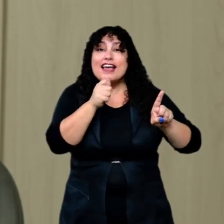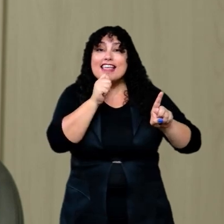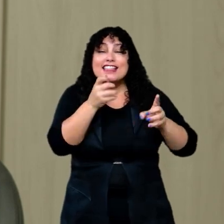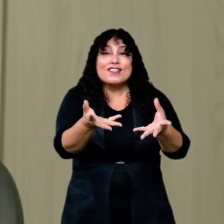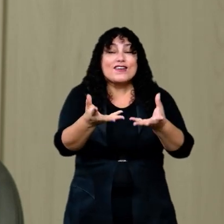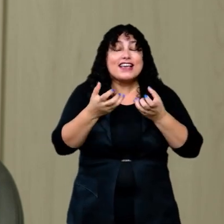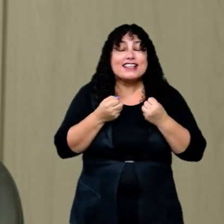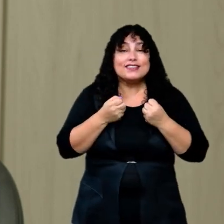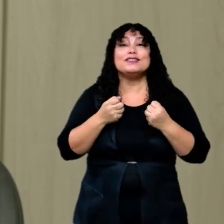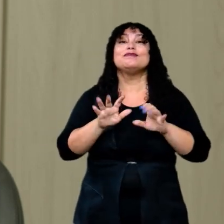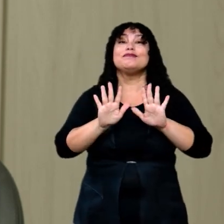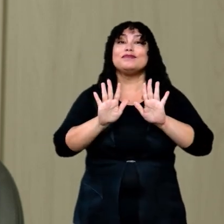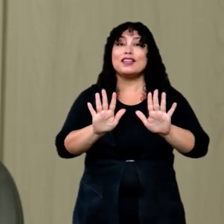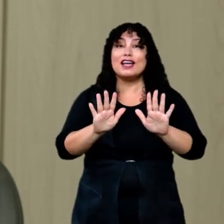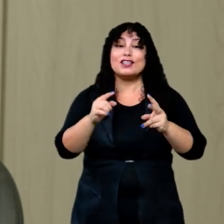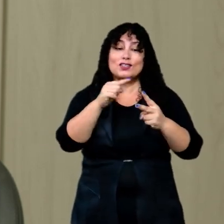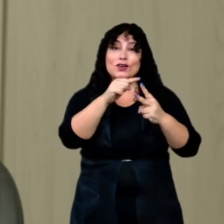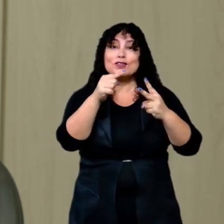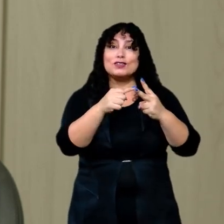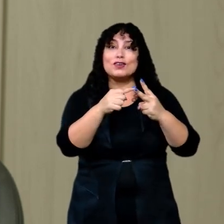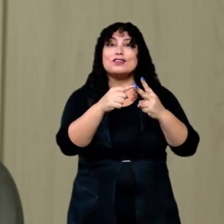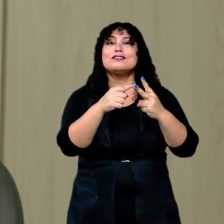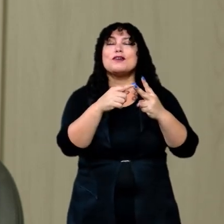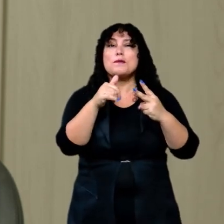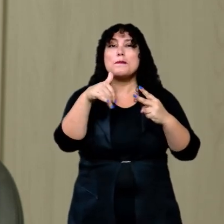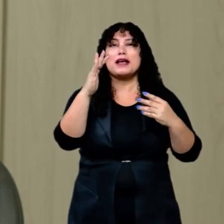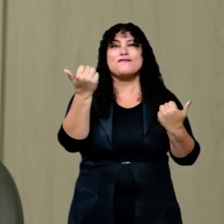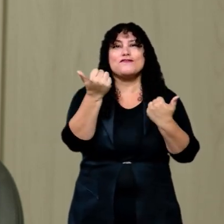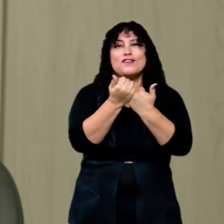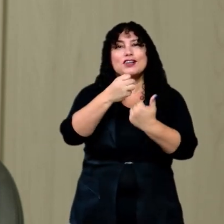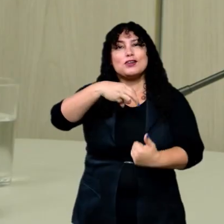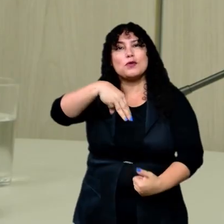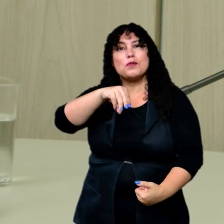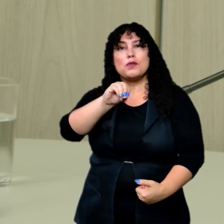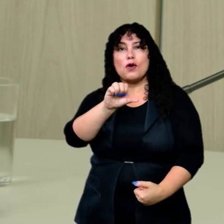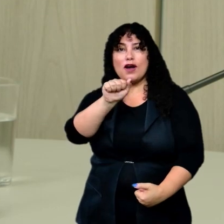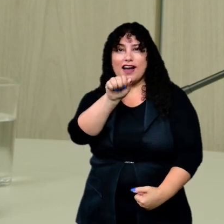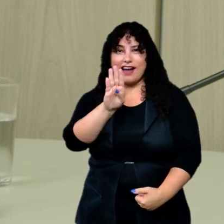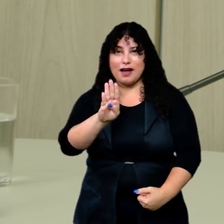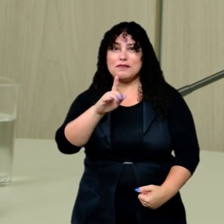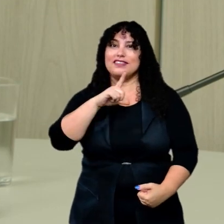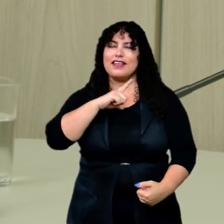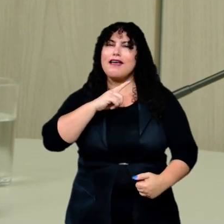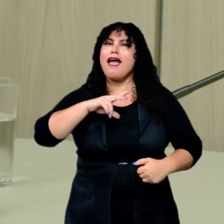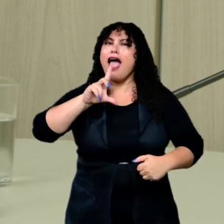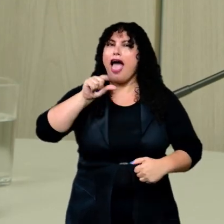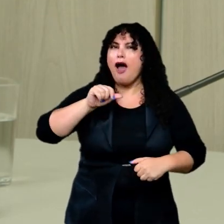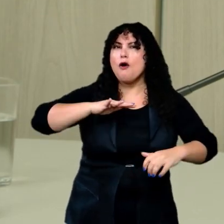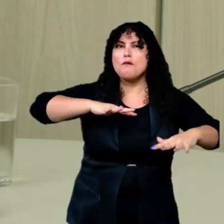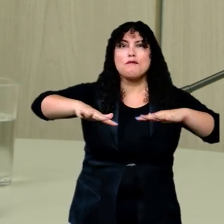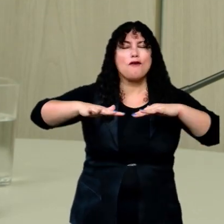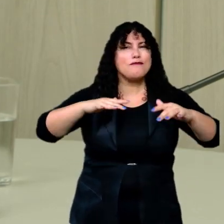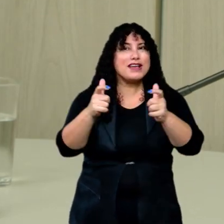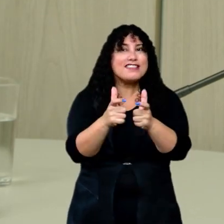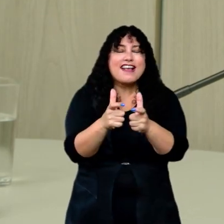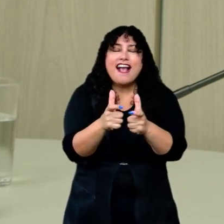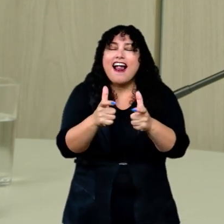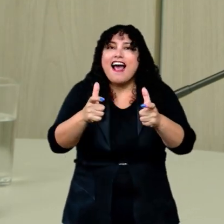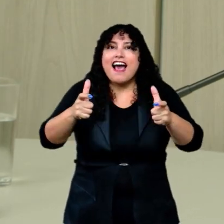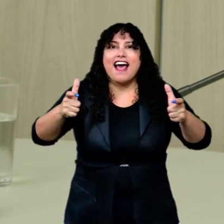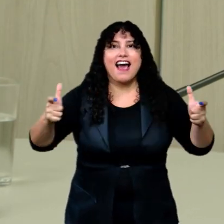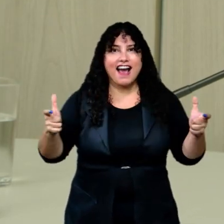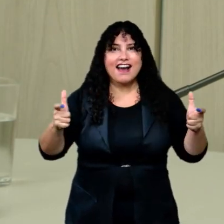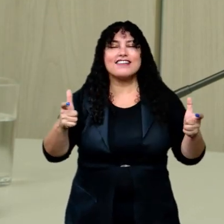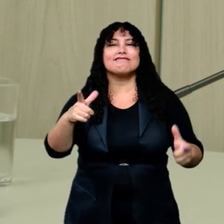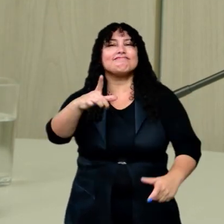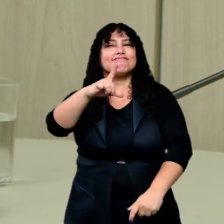então, esses são os dois grandes braços que o Moab tem. Caramba, ele é um movimento imenso, realmente, Gigante. né? E ele